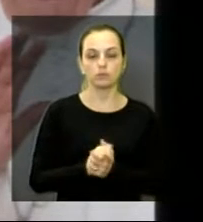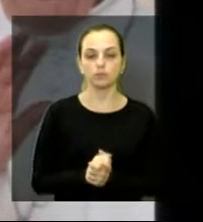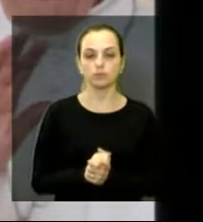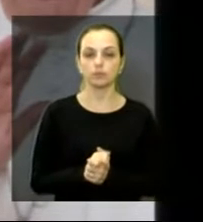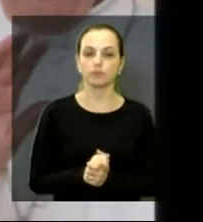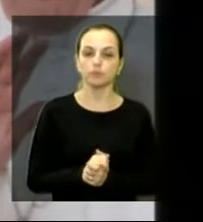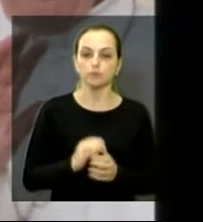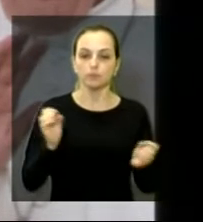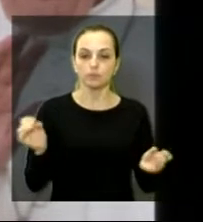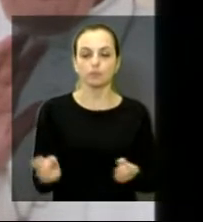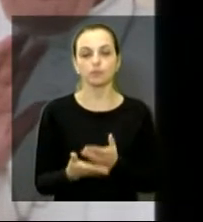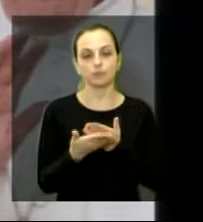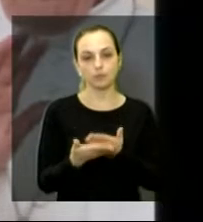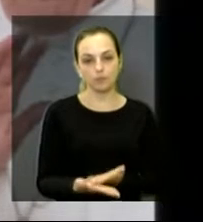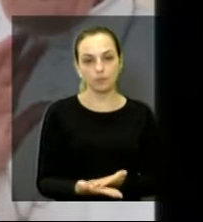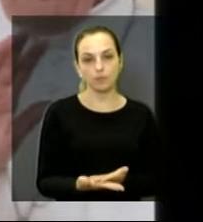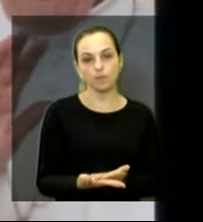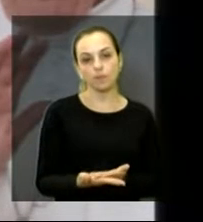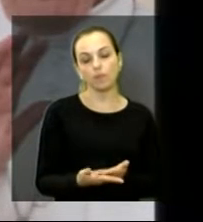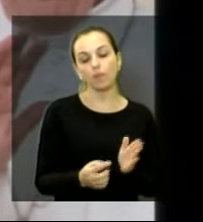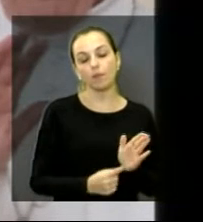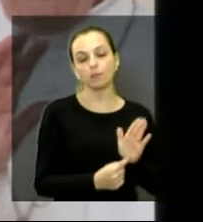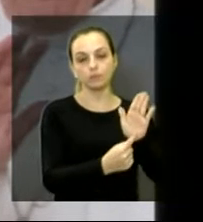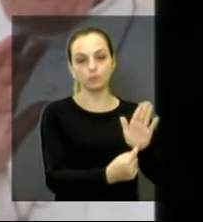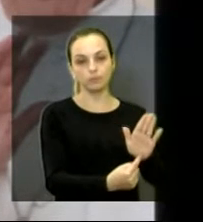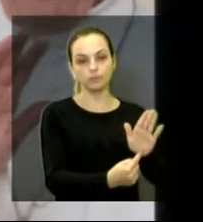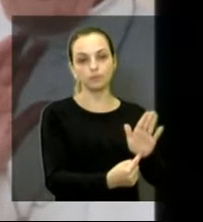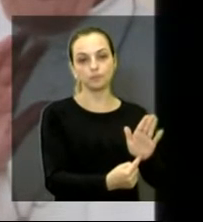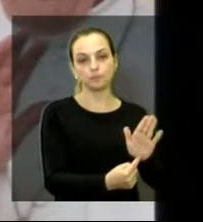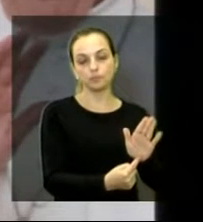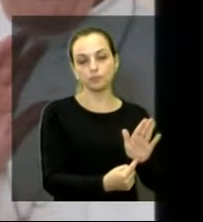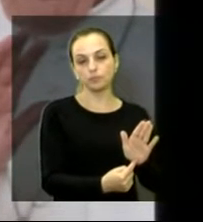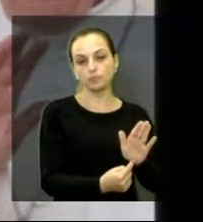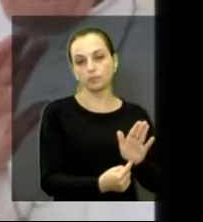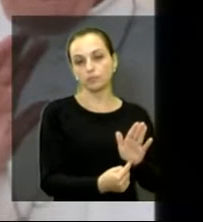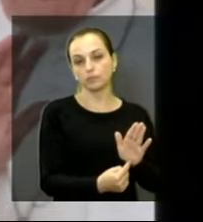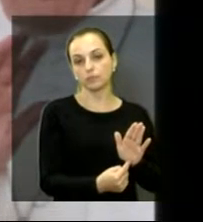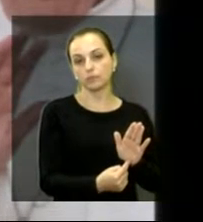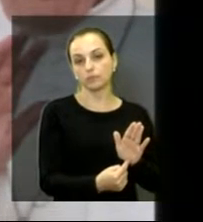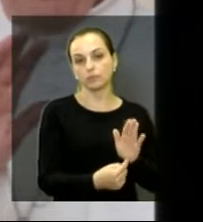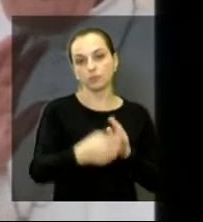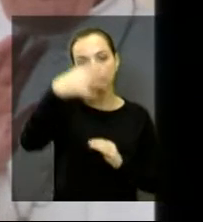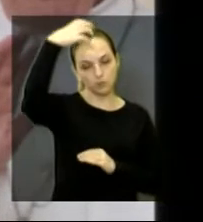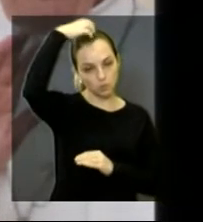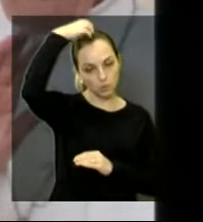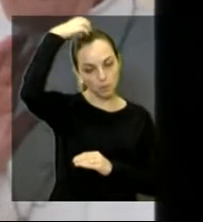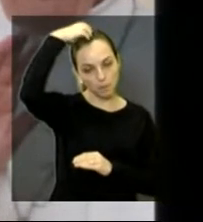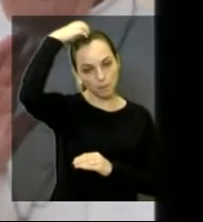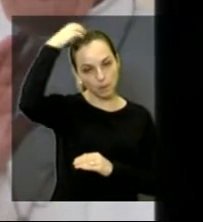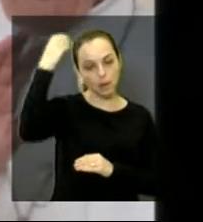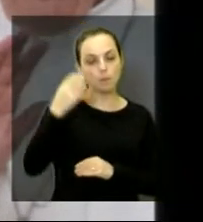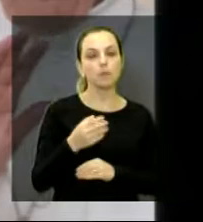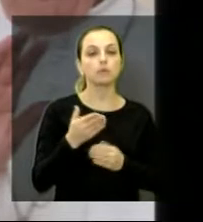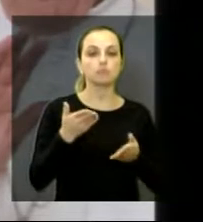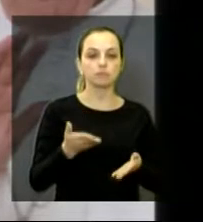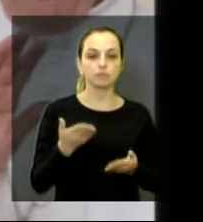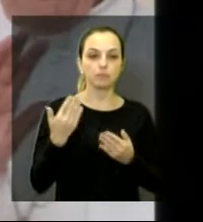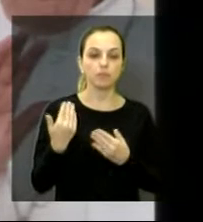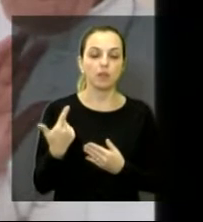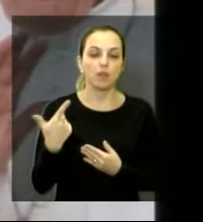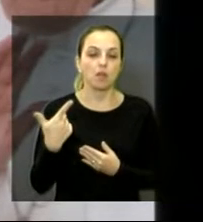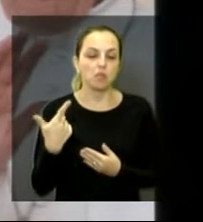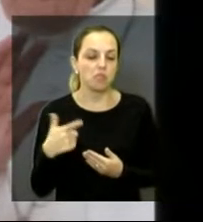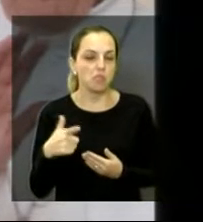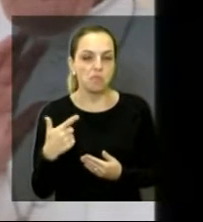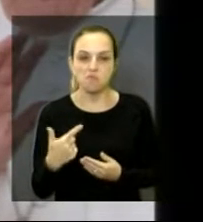Para finalizar essa parte da apresentação, uma fala do Papa Francisco: não há necessidade